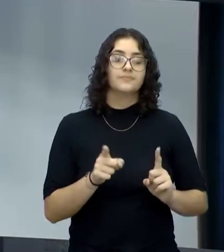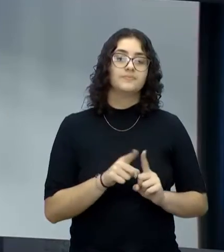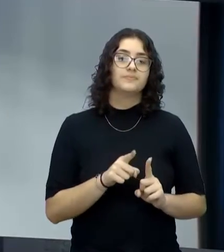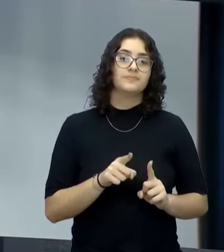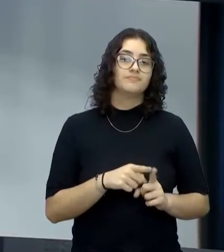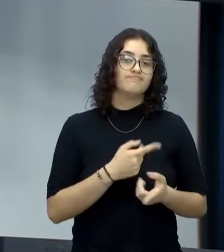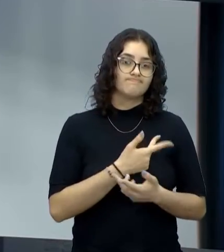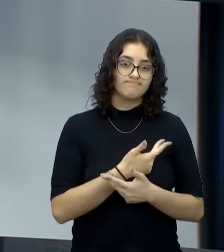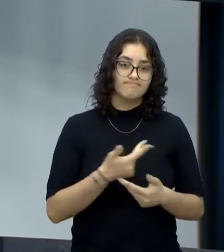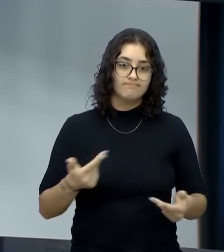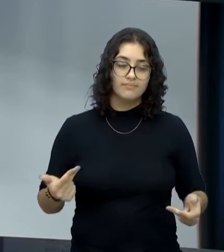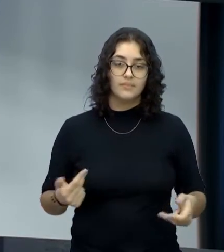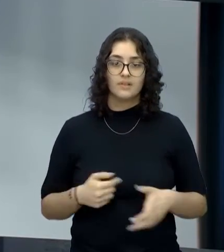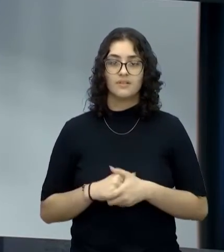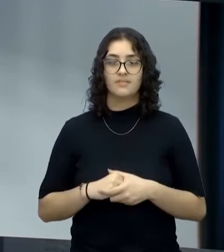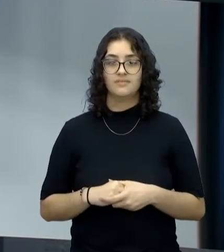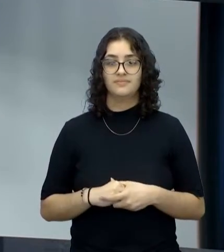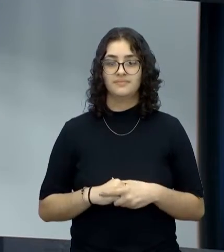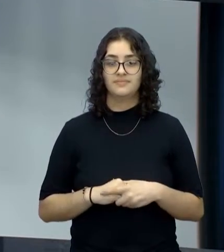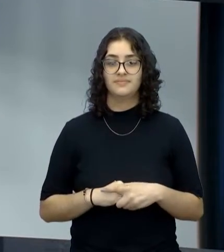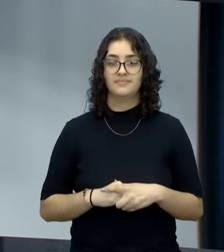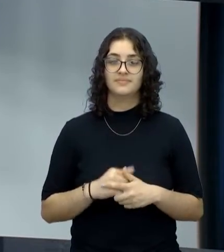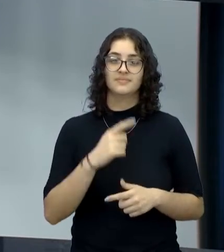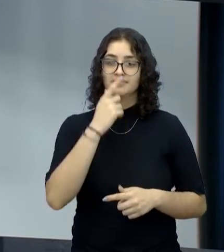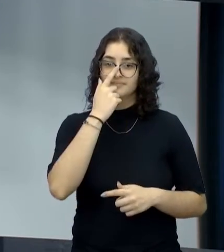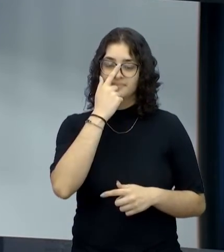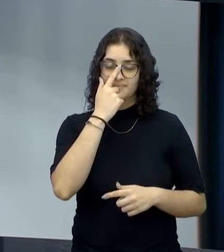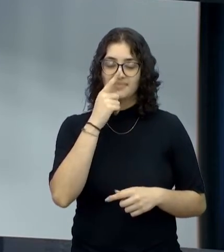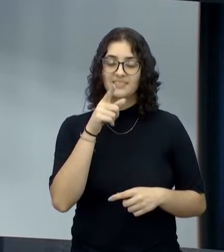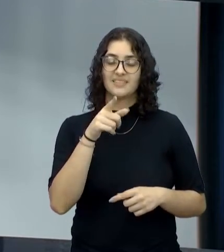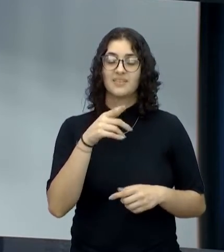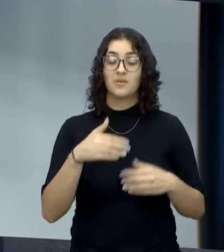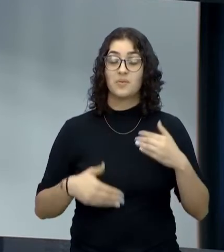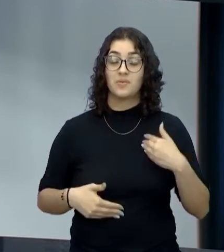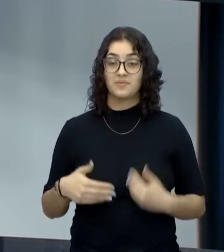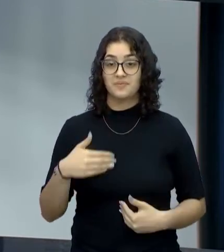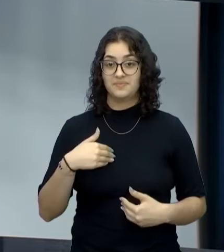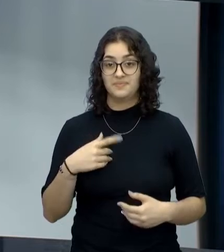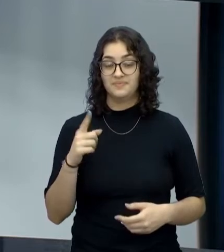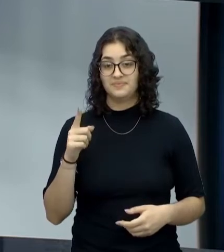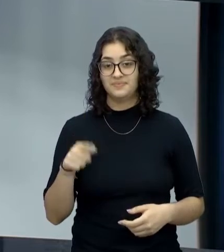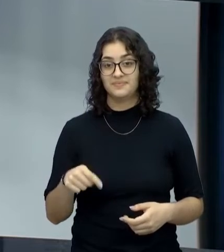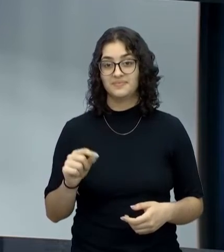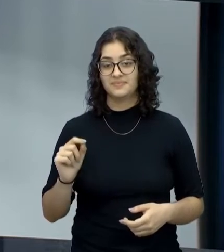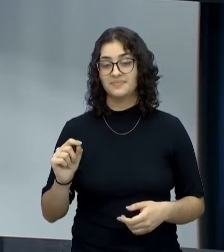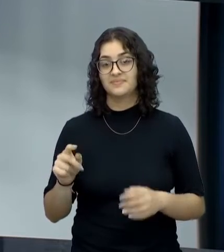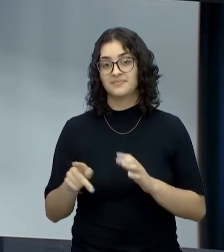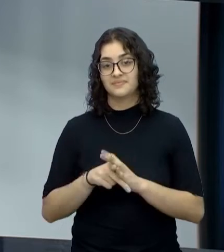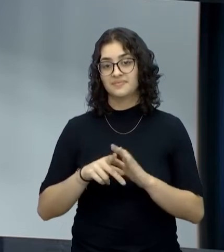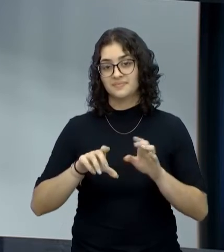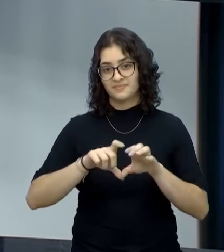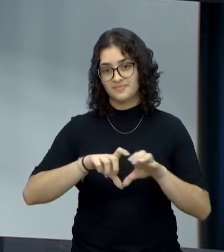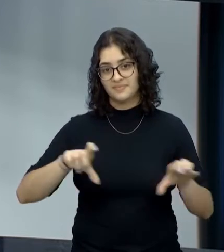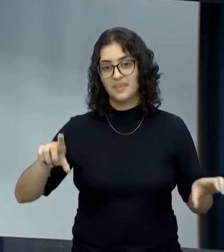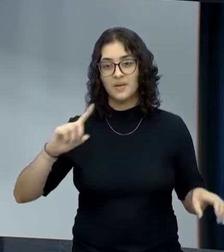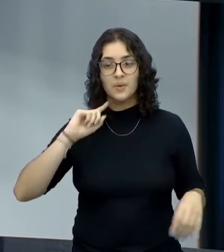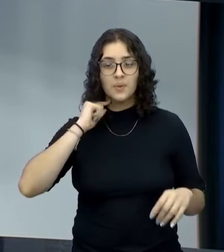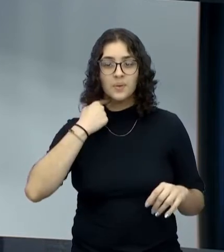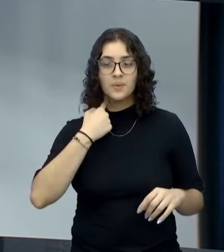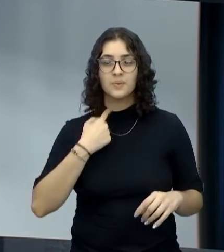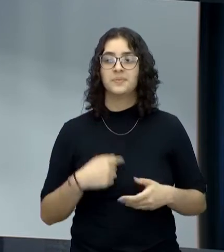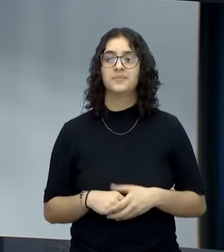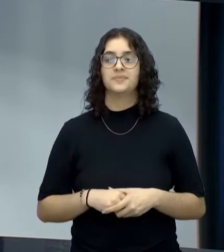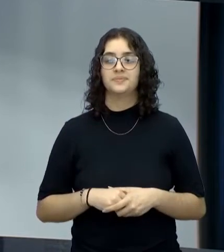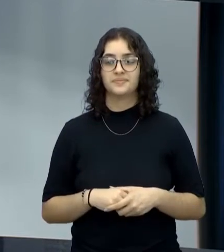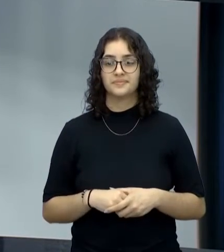antibiótico, anti-inflamatório, seu corpo vai metabolizar aquilo e você vai excretar, vai para a rede de esgoto, né? E a rede